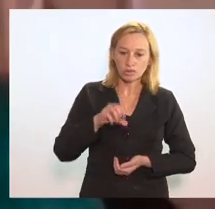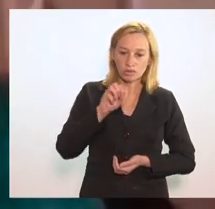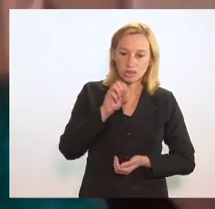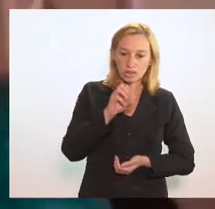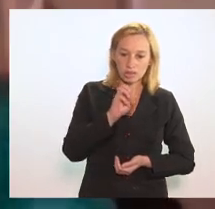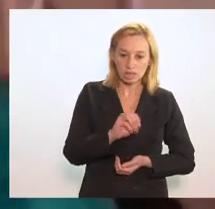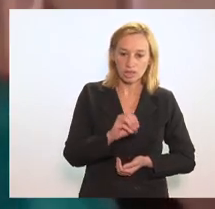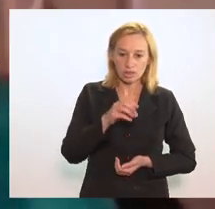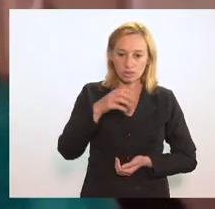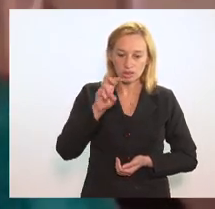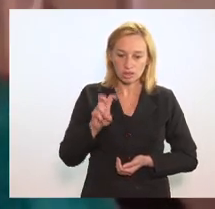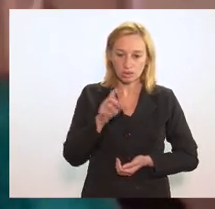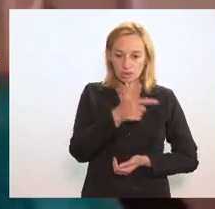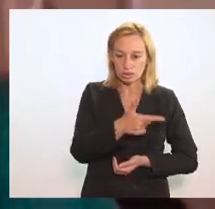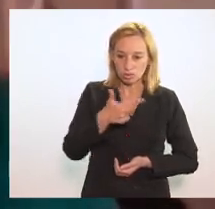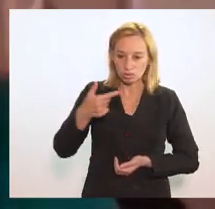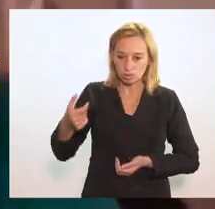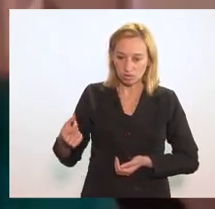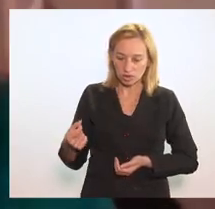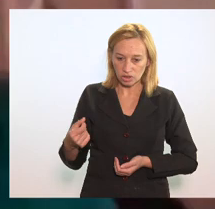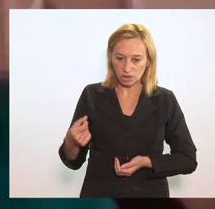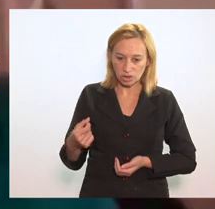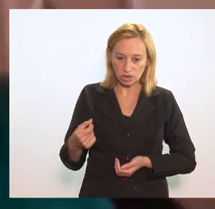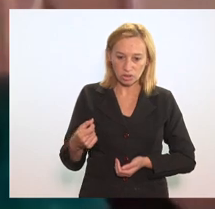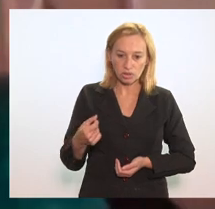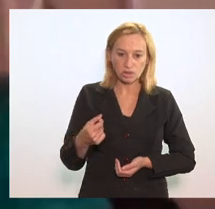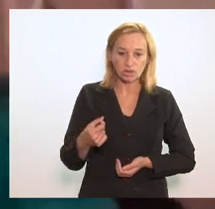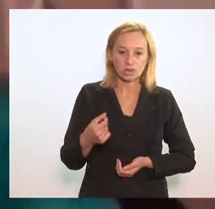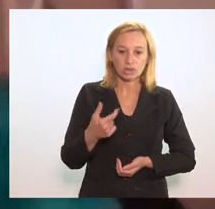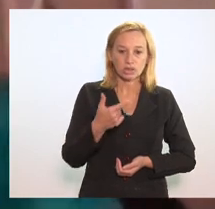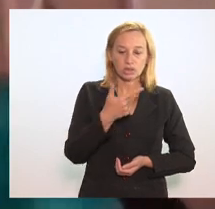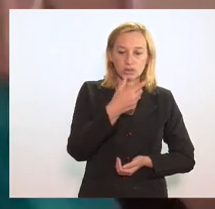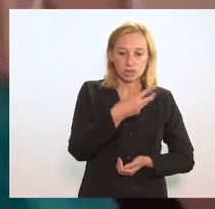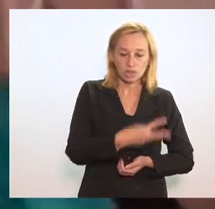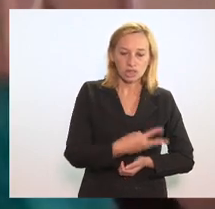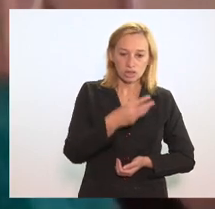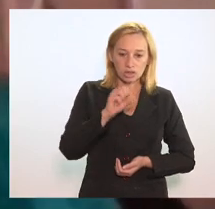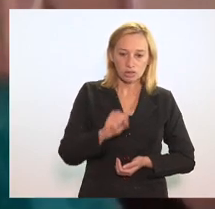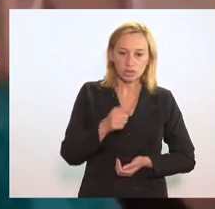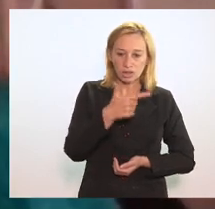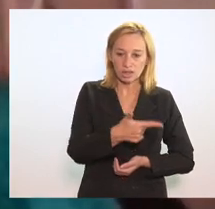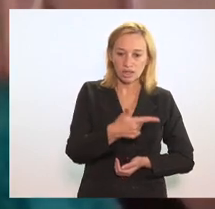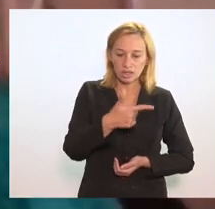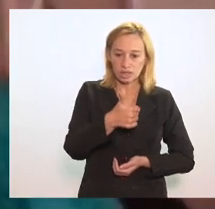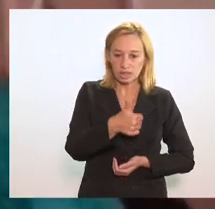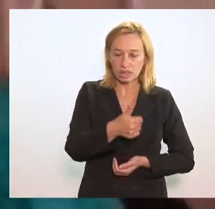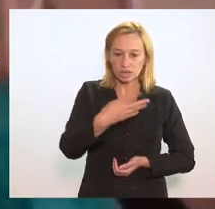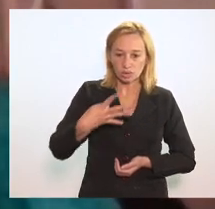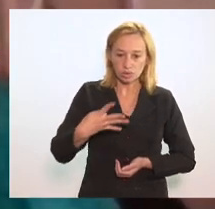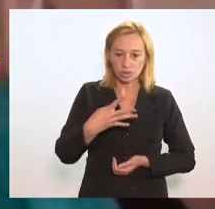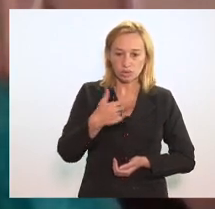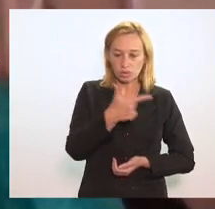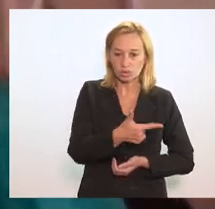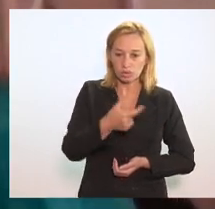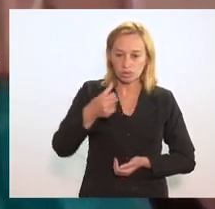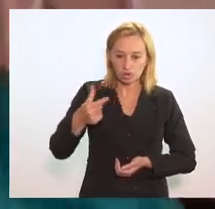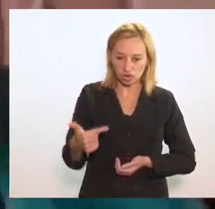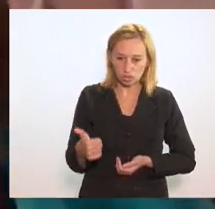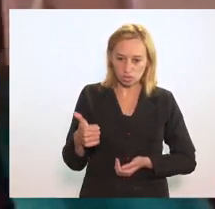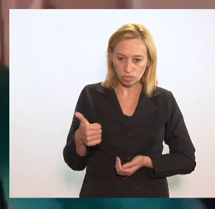2905 de 2020 e o 3814 de